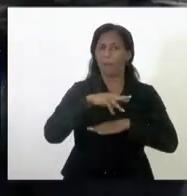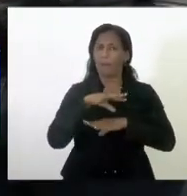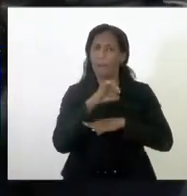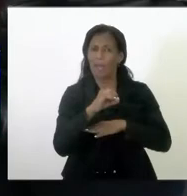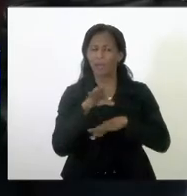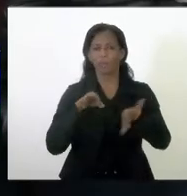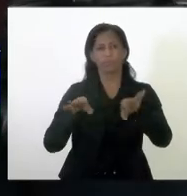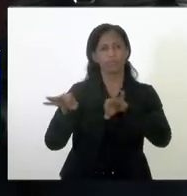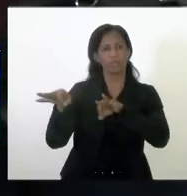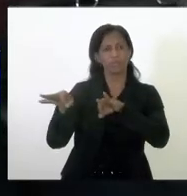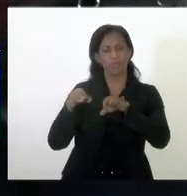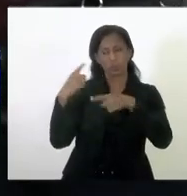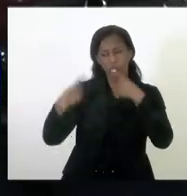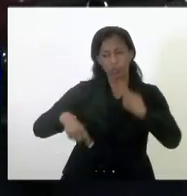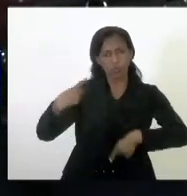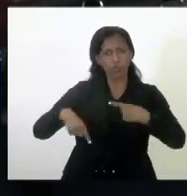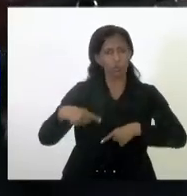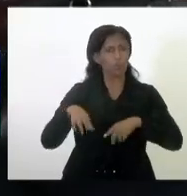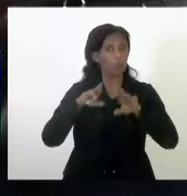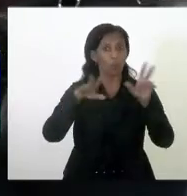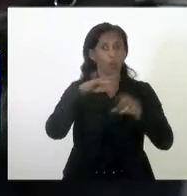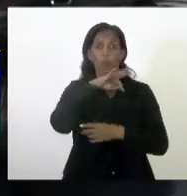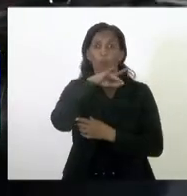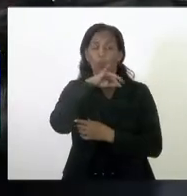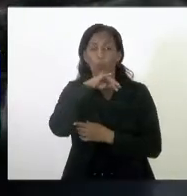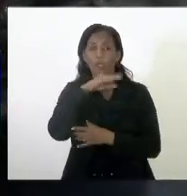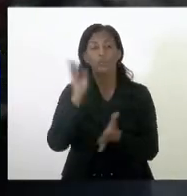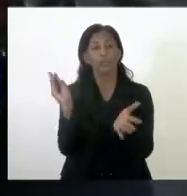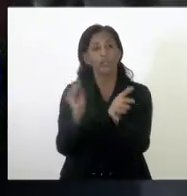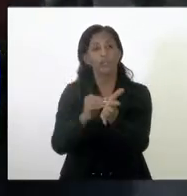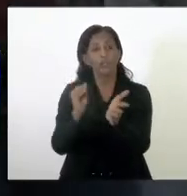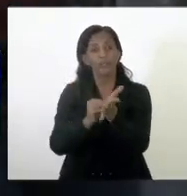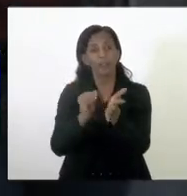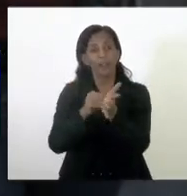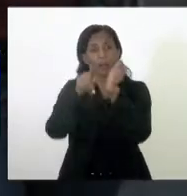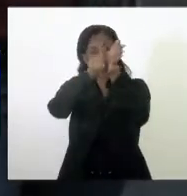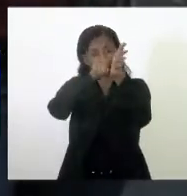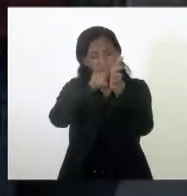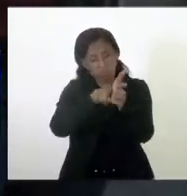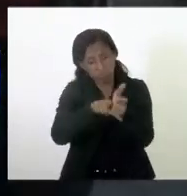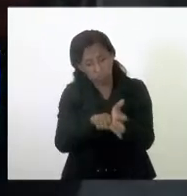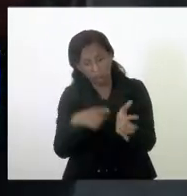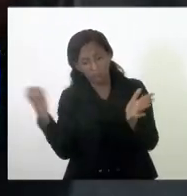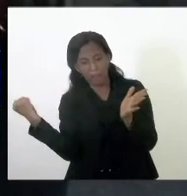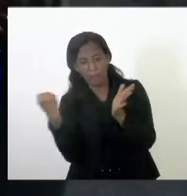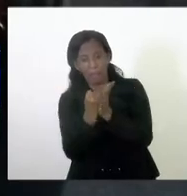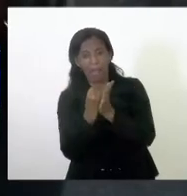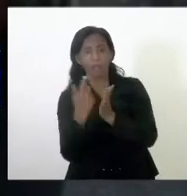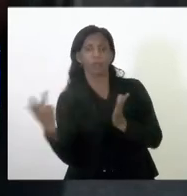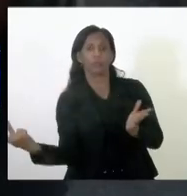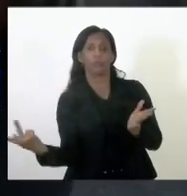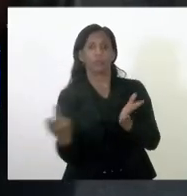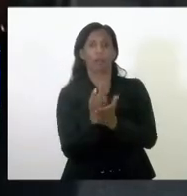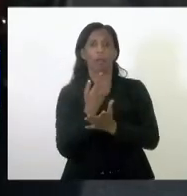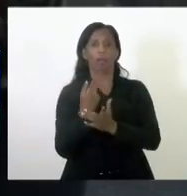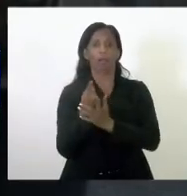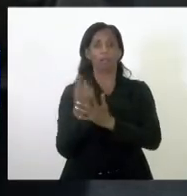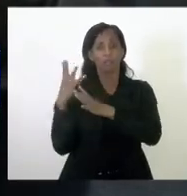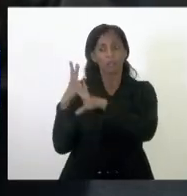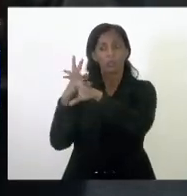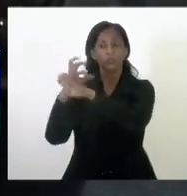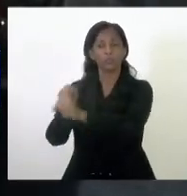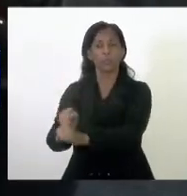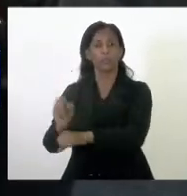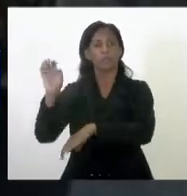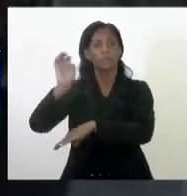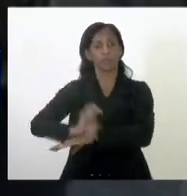opinião, não é um mérito ruim, não. Agora, não tem elementos para a gente examinar o impacto que isso terá nas contas públicas do Estado de Janeiro.